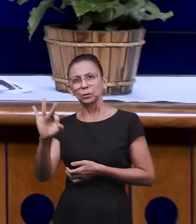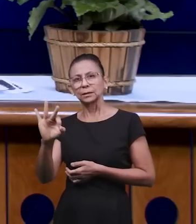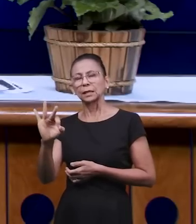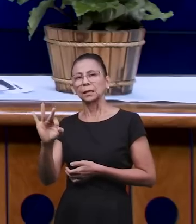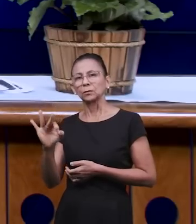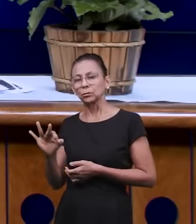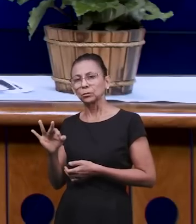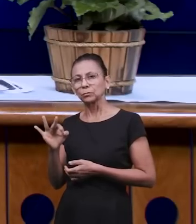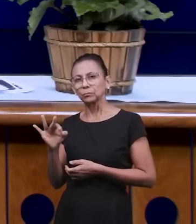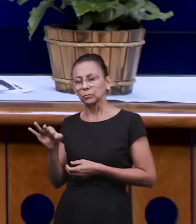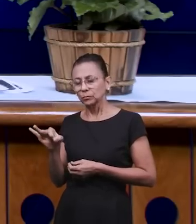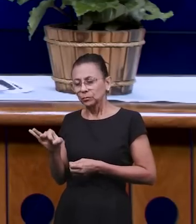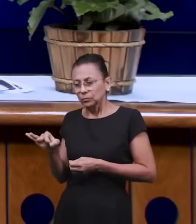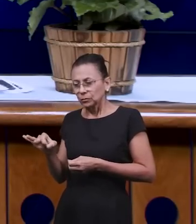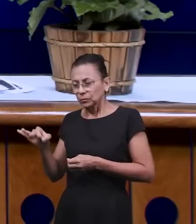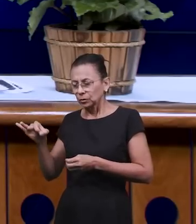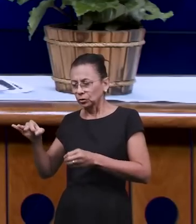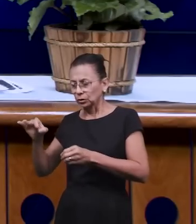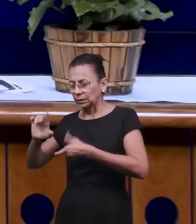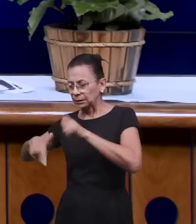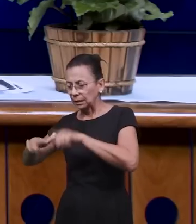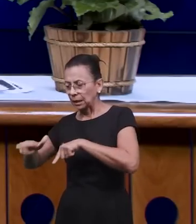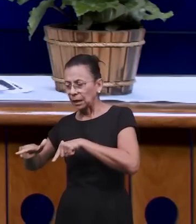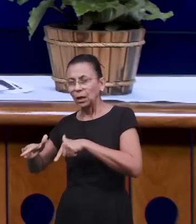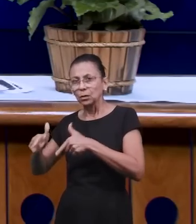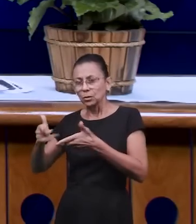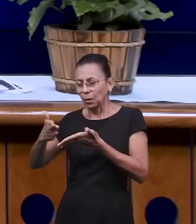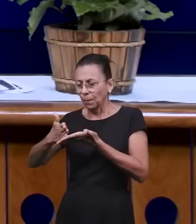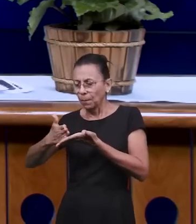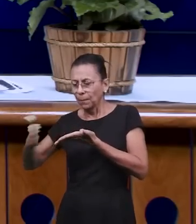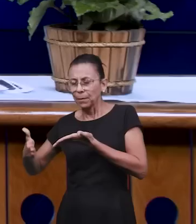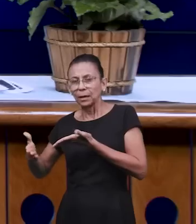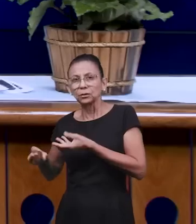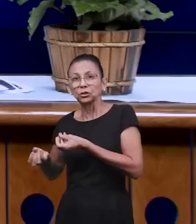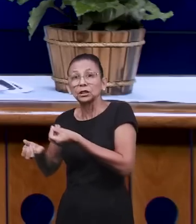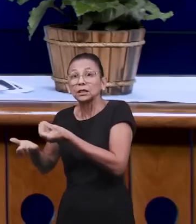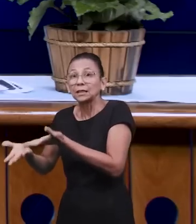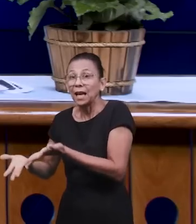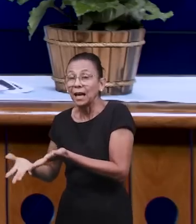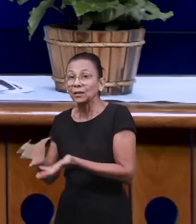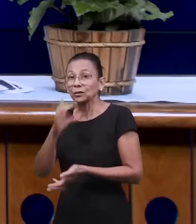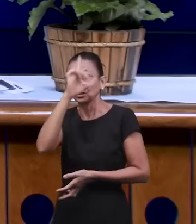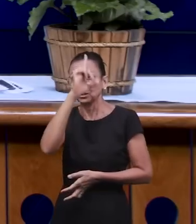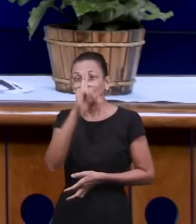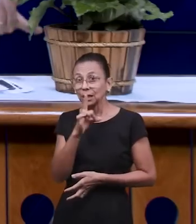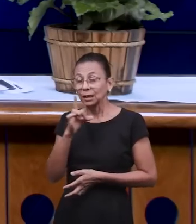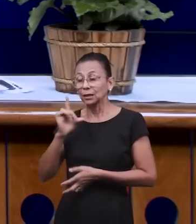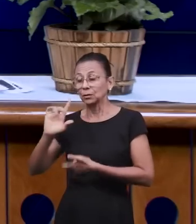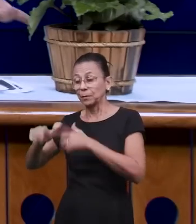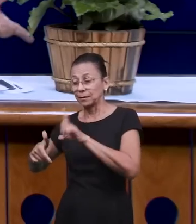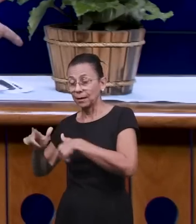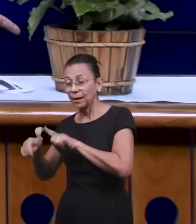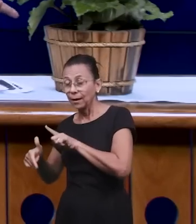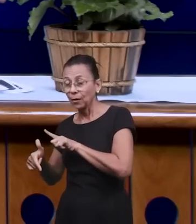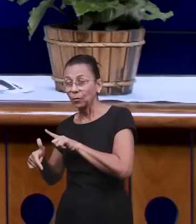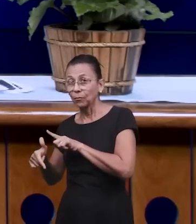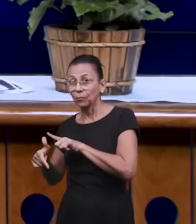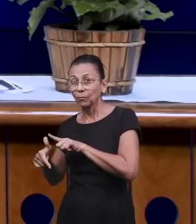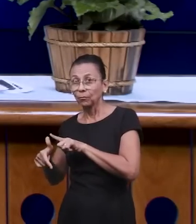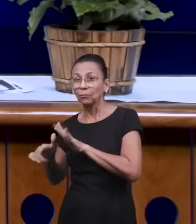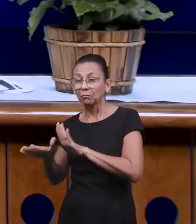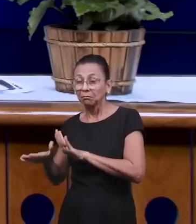momento emotivo, ele disse: "Eu crio hoje a terra de Israel." Mas ele estava na